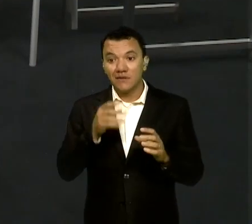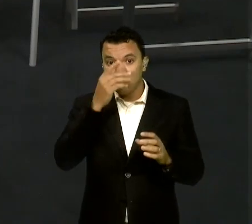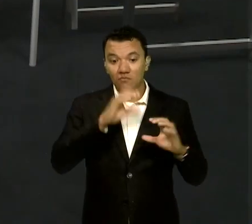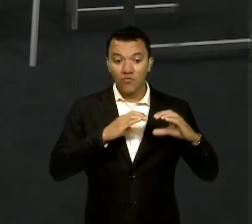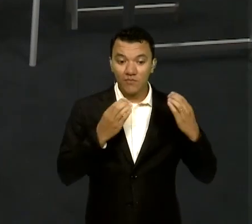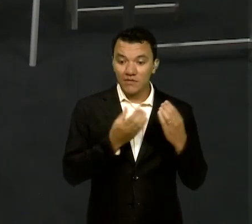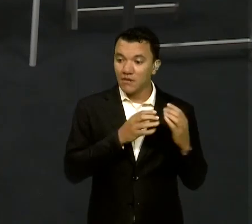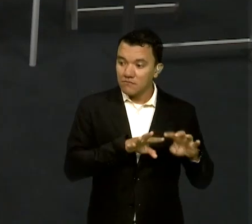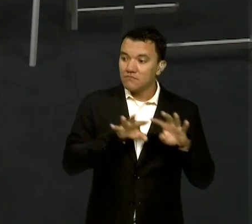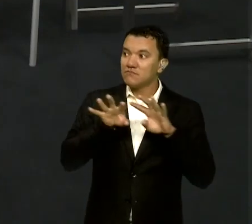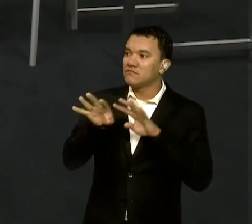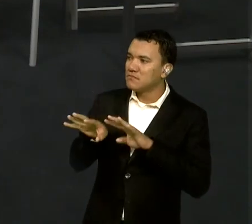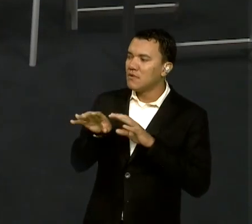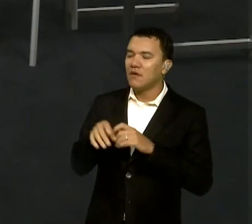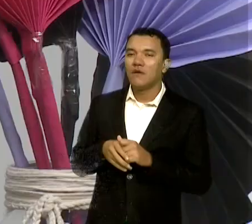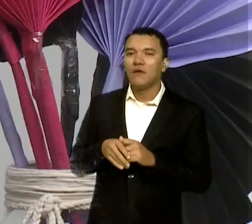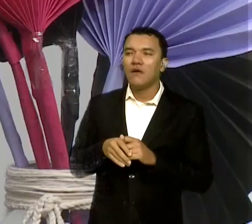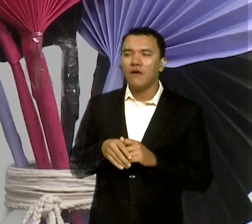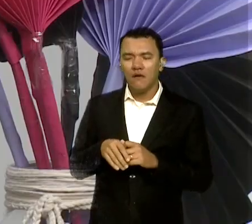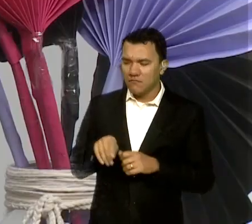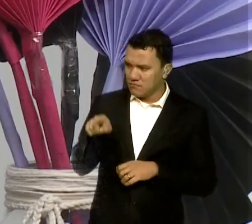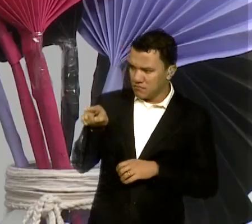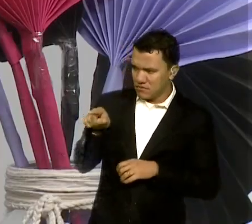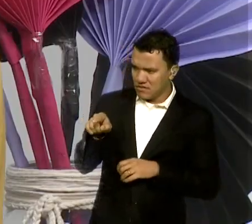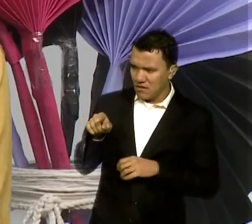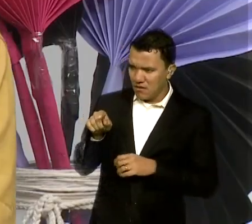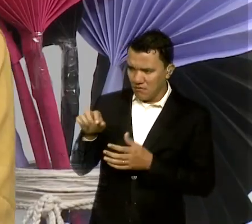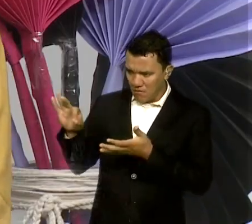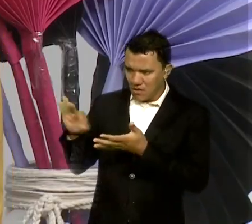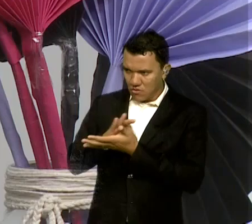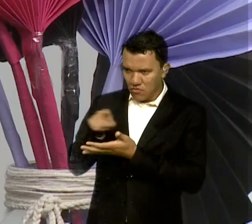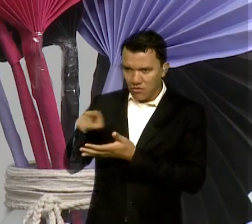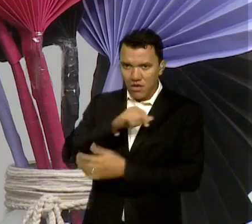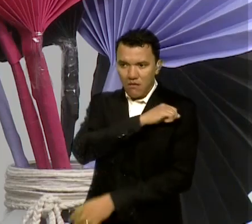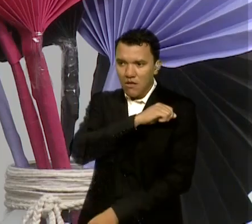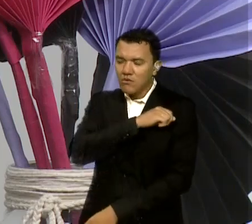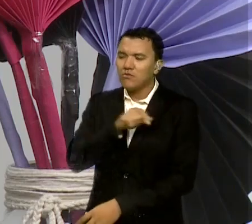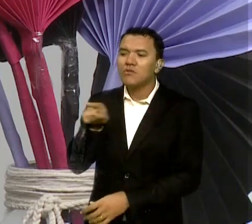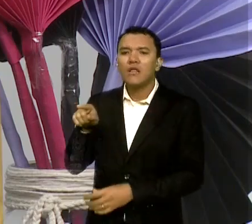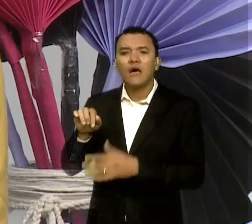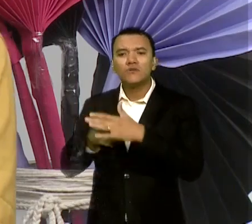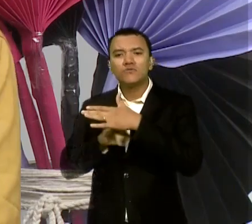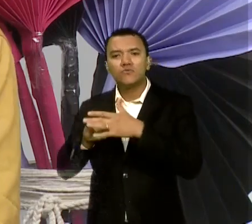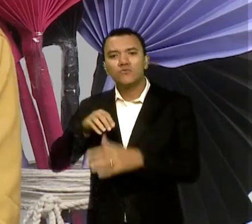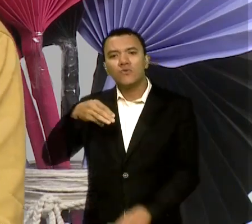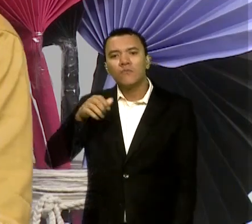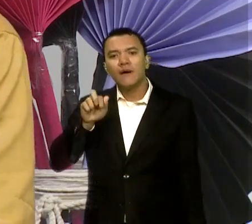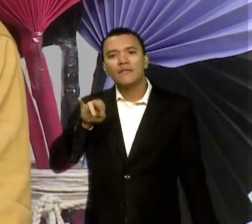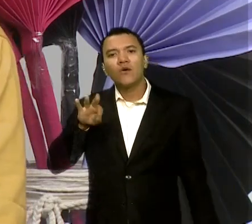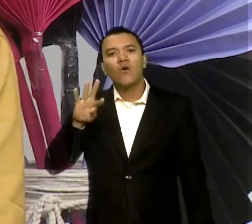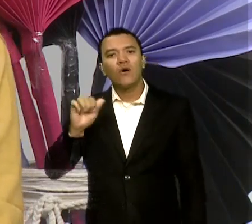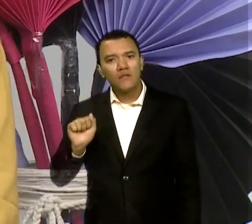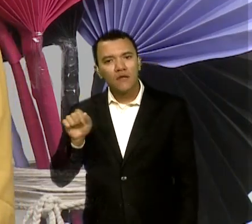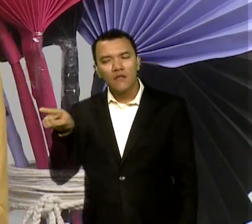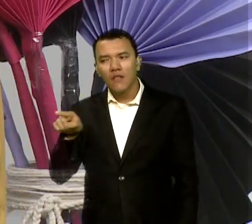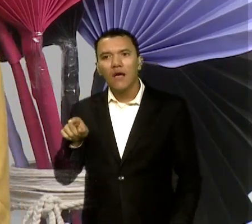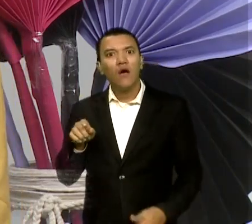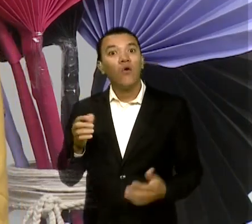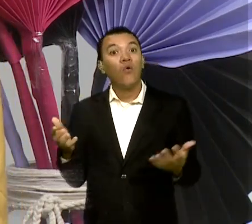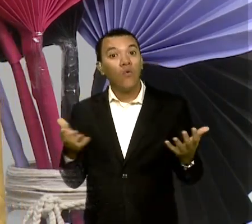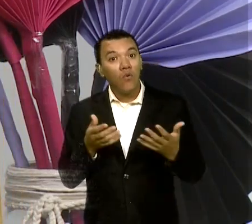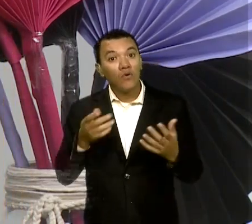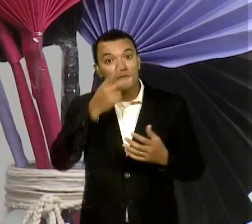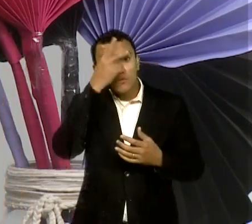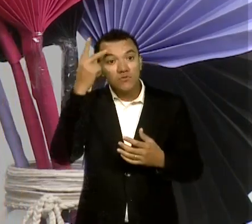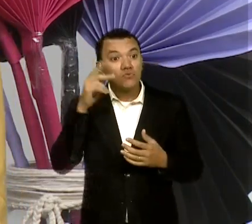comunidade. Sim. Ah, você matriculou seu filho no Maricota? Ah, olha onde é que é o Maricota. Hoje em dia, todo mundo já conhece o Maricota nesse